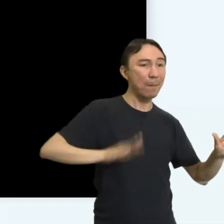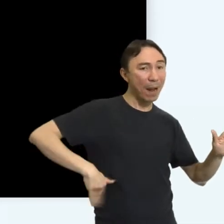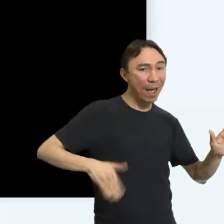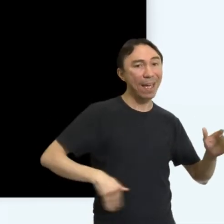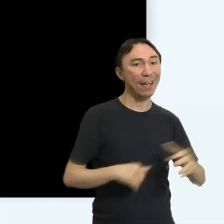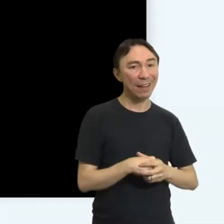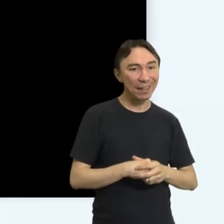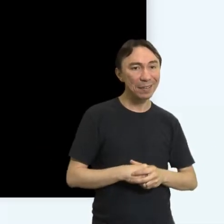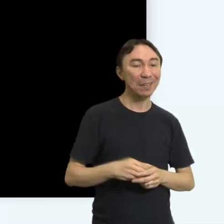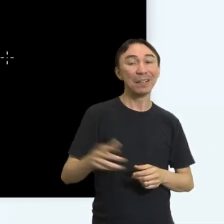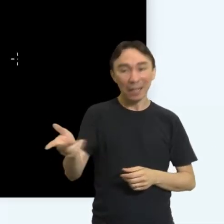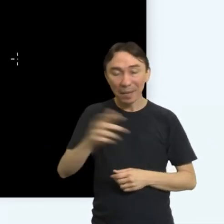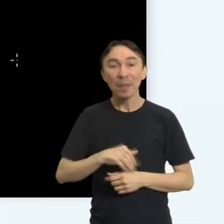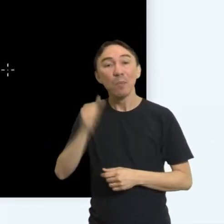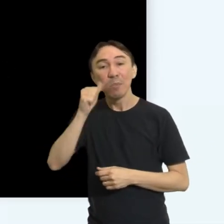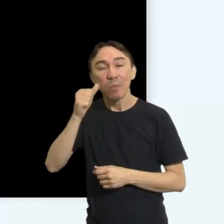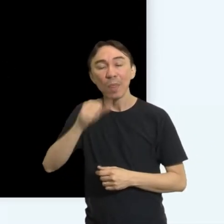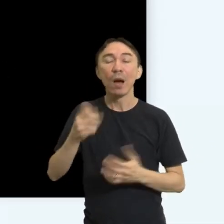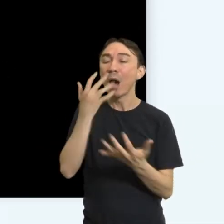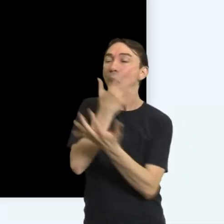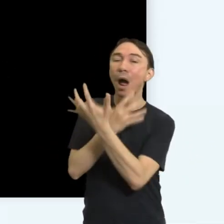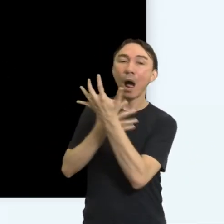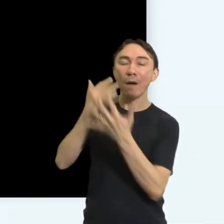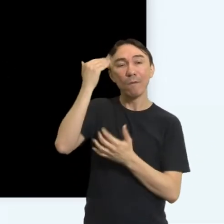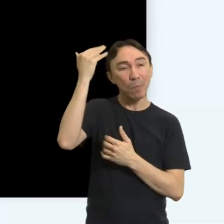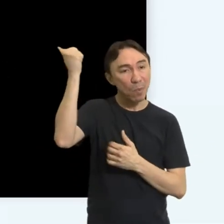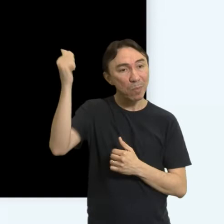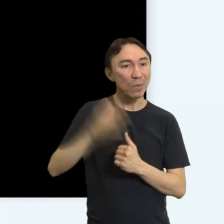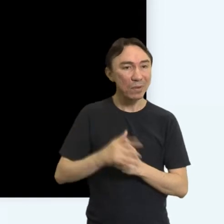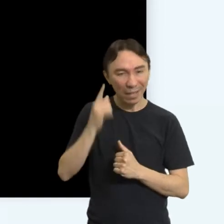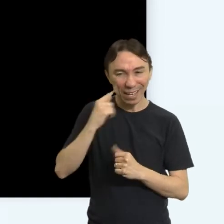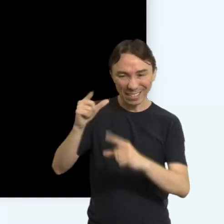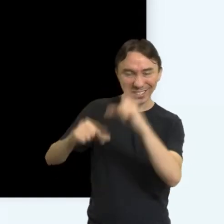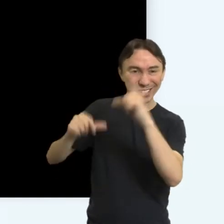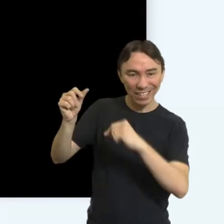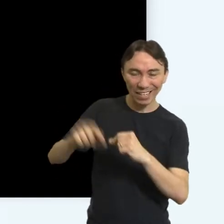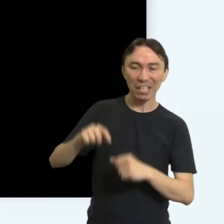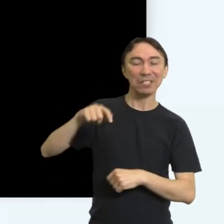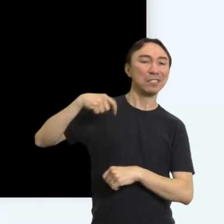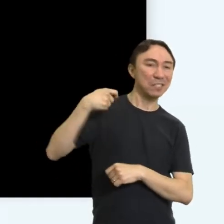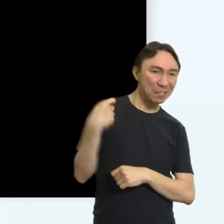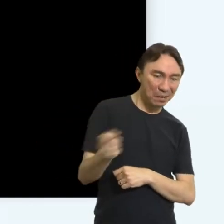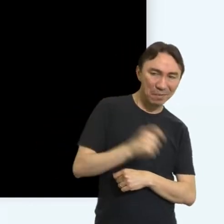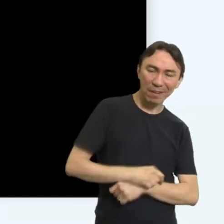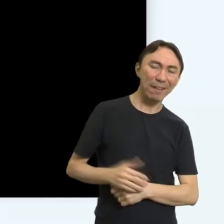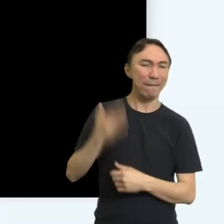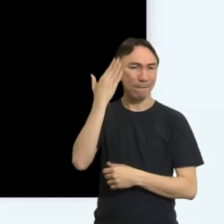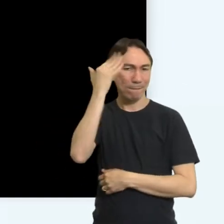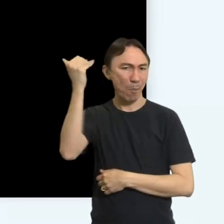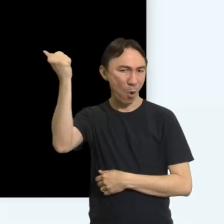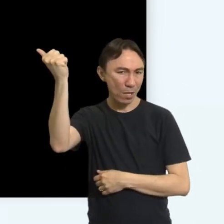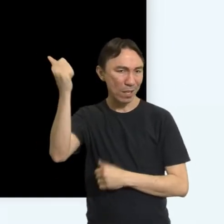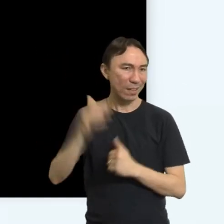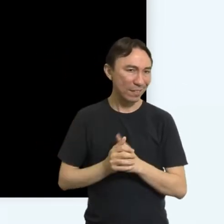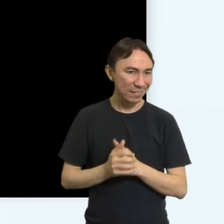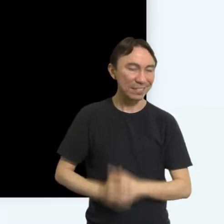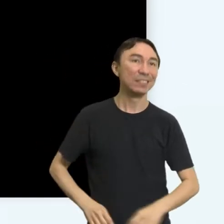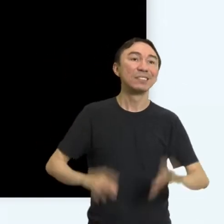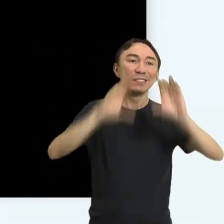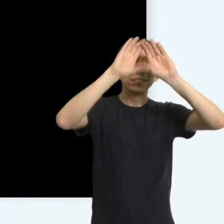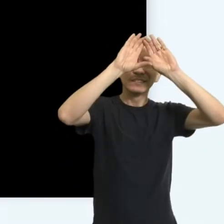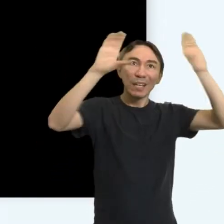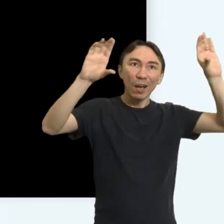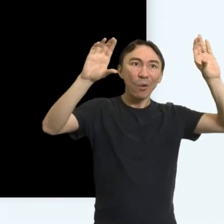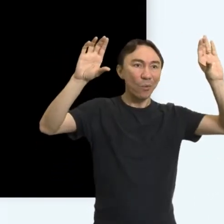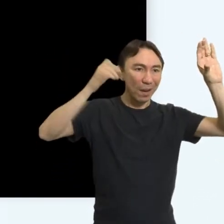famosa, estrela deve ser o modo de tratamento destinado à artista. Se lemos Viagem ao Céu, gente, provavelmente